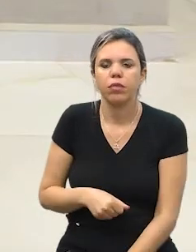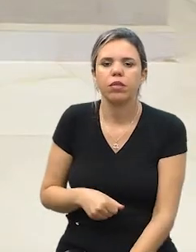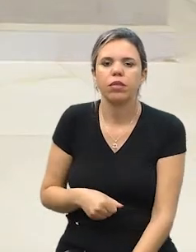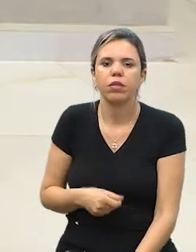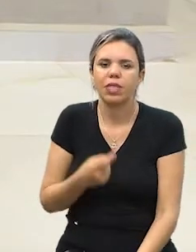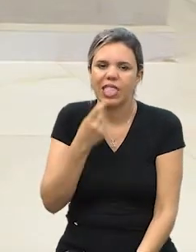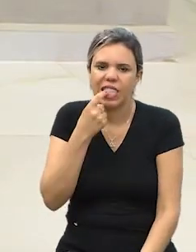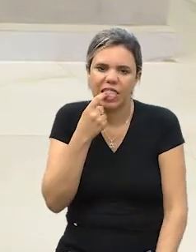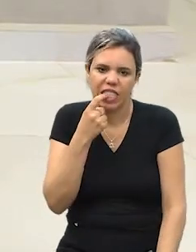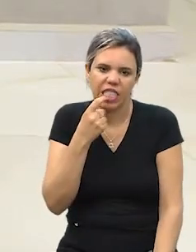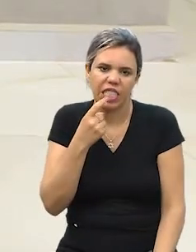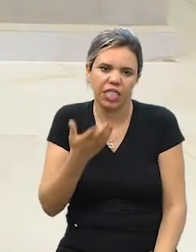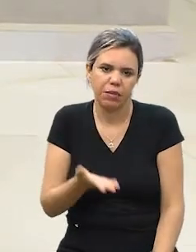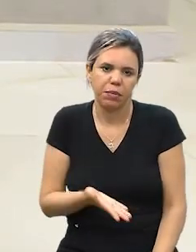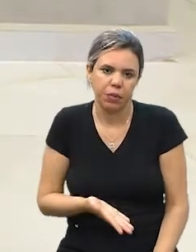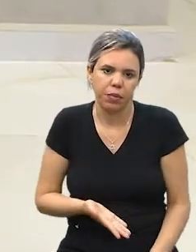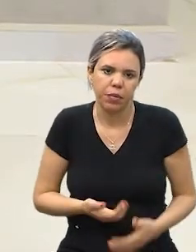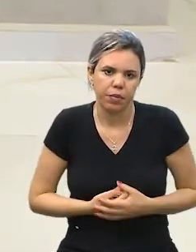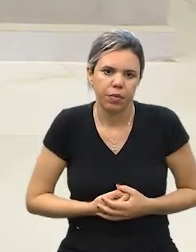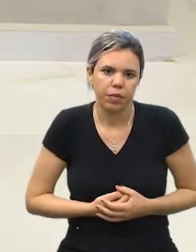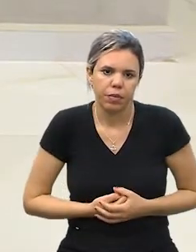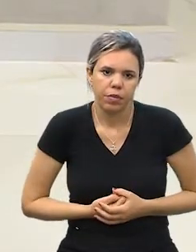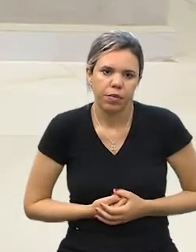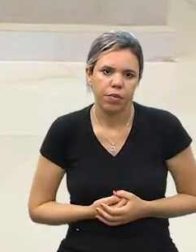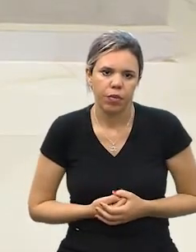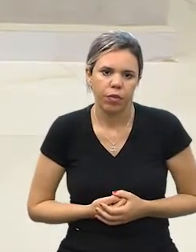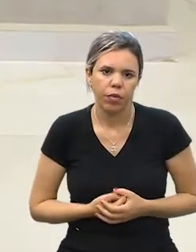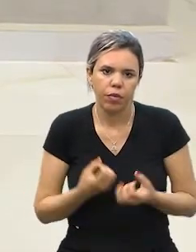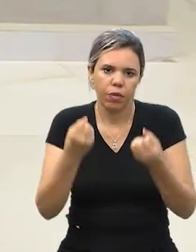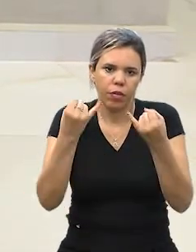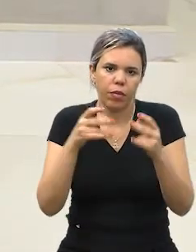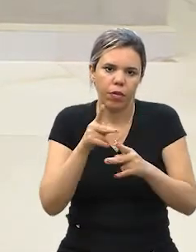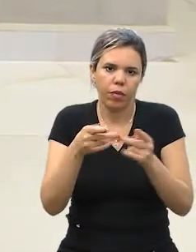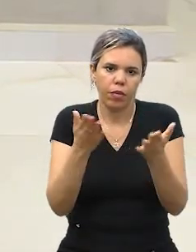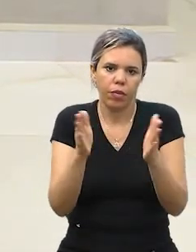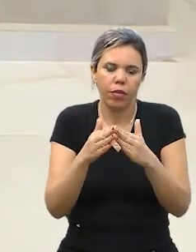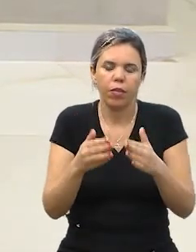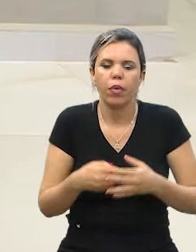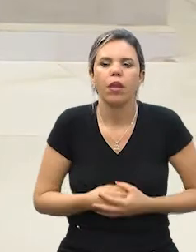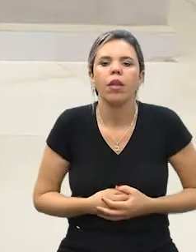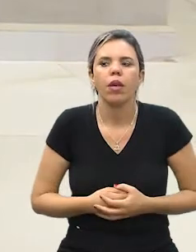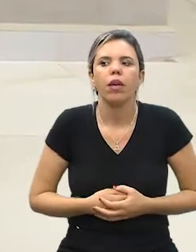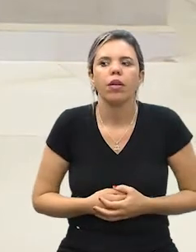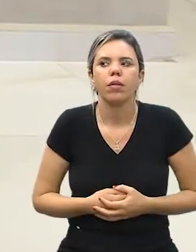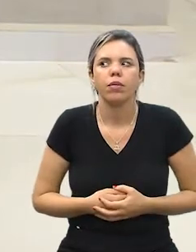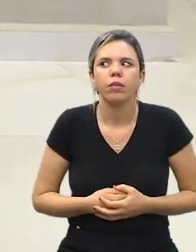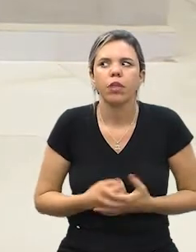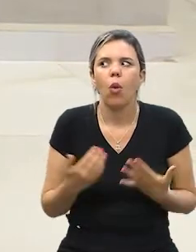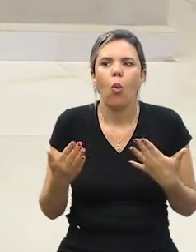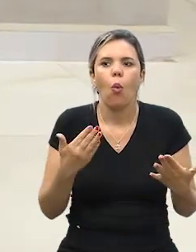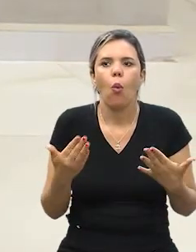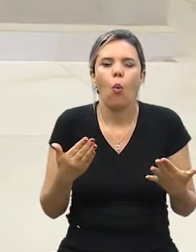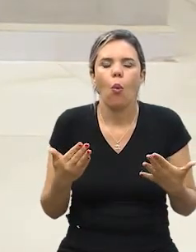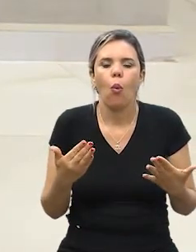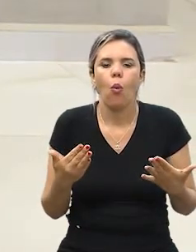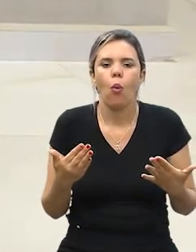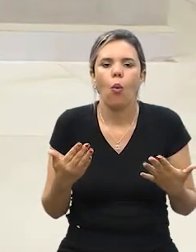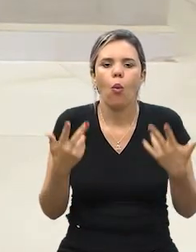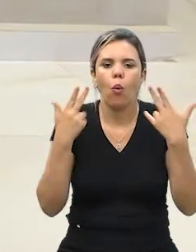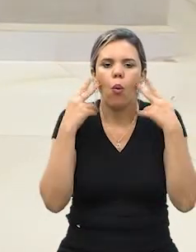um dentista e tudo mais. Então, para explicar para o pessoal de casa, quais os pontos